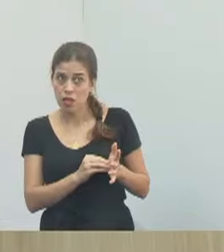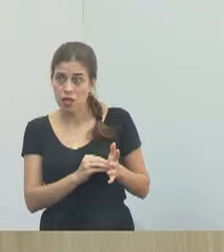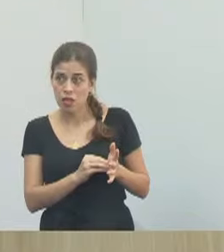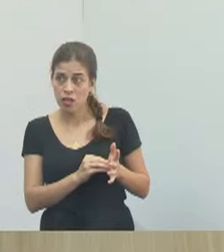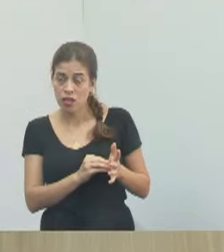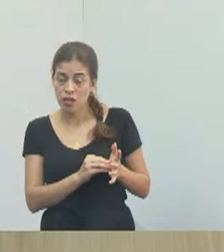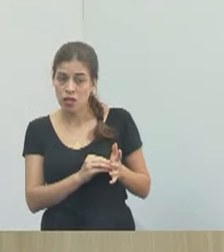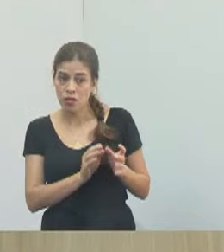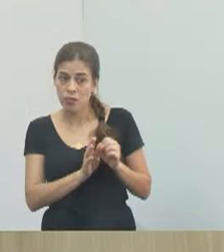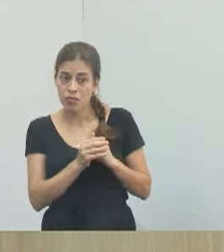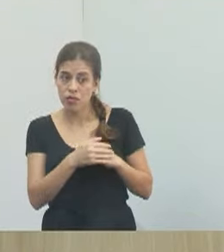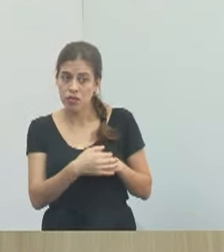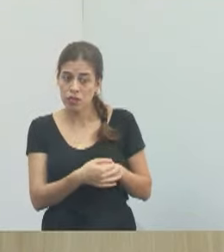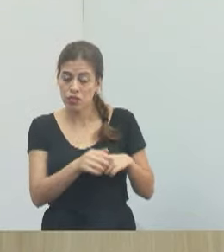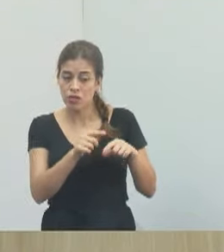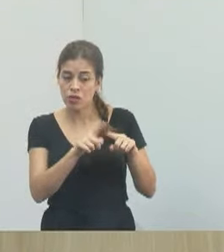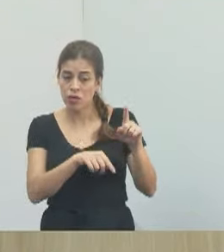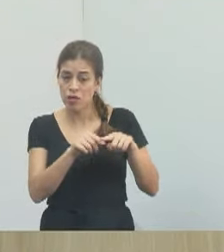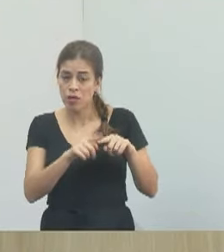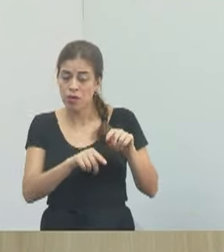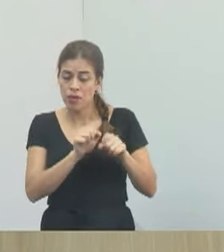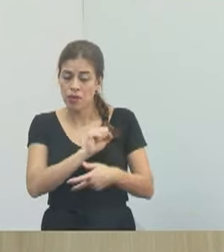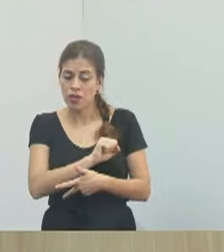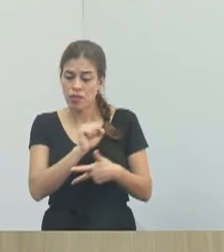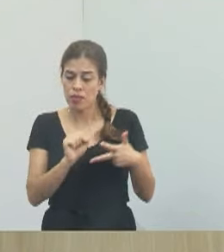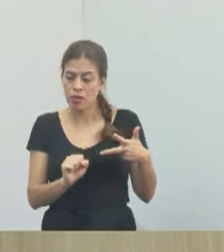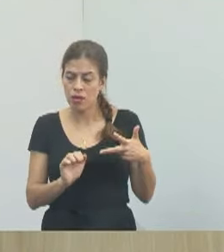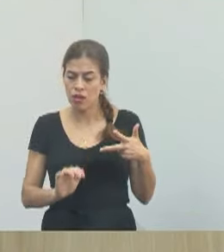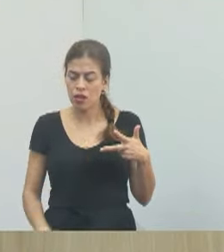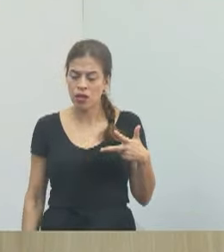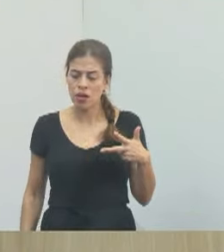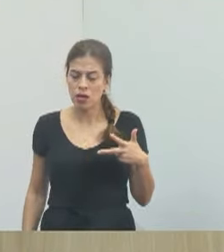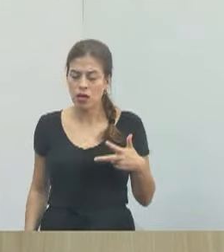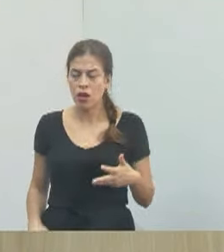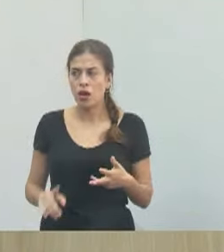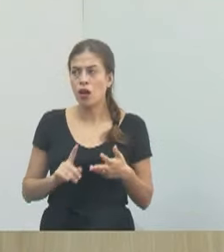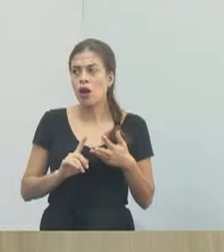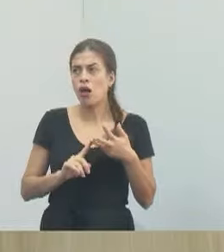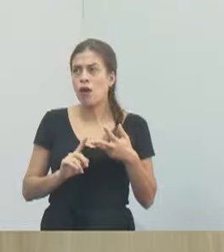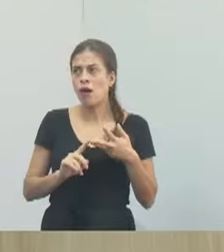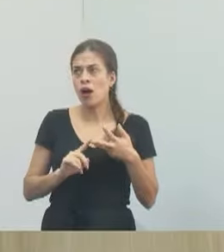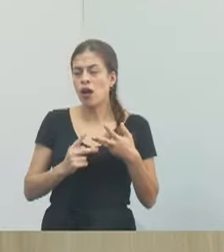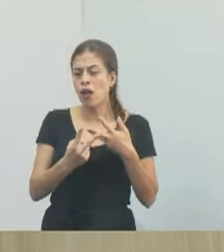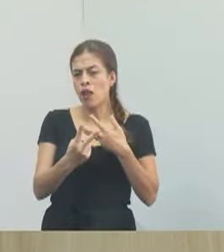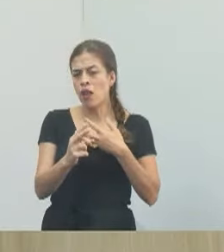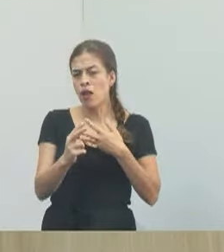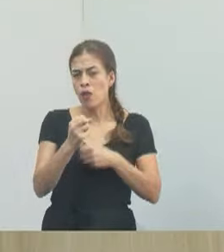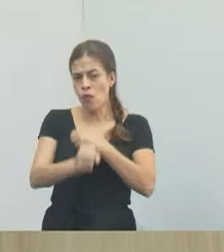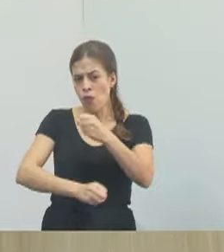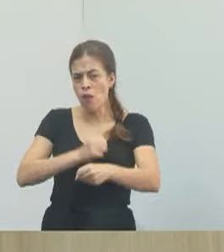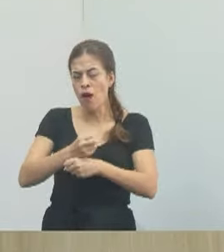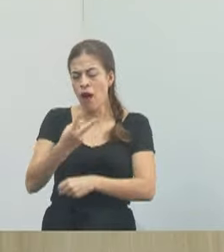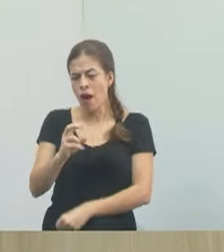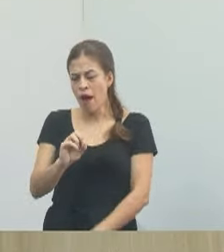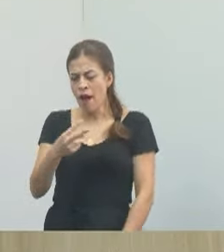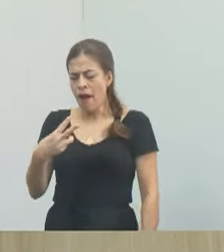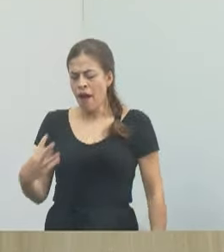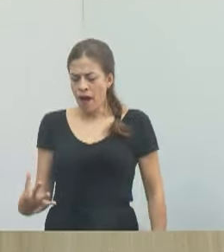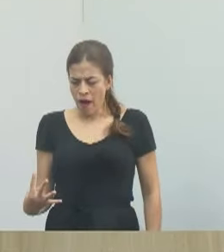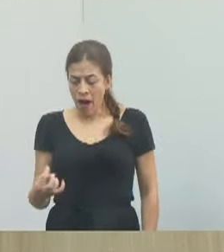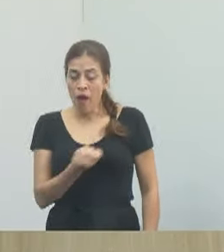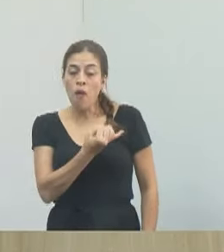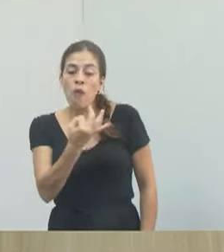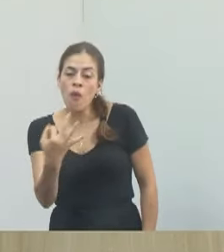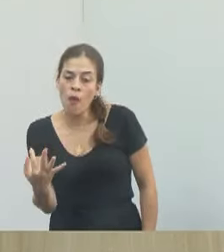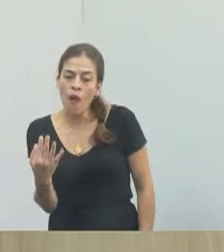referido equipamento público qu em 2024 quantas vezes foram